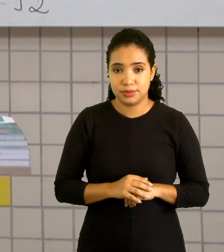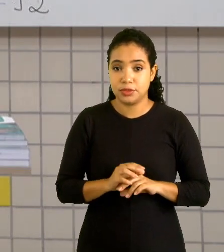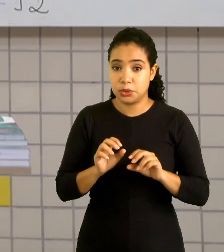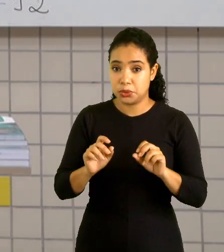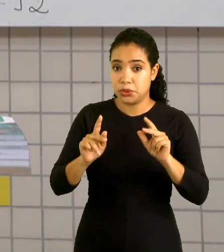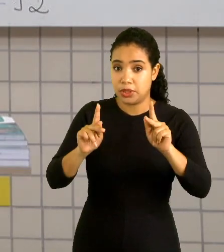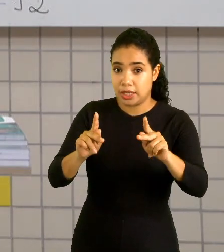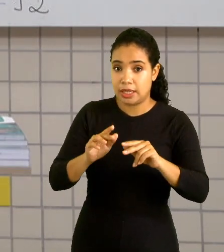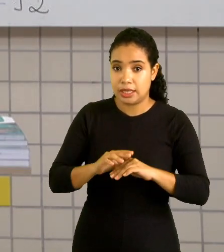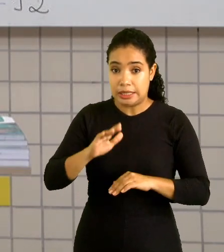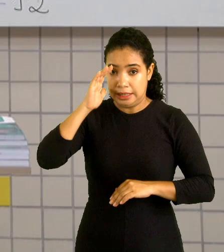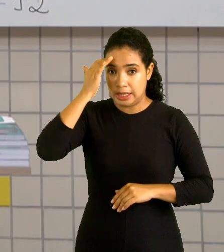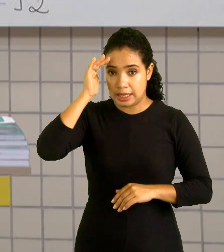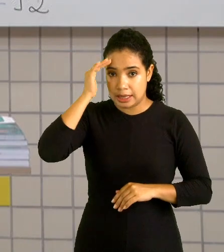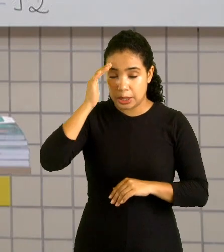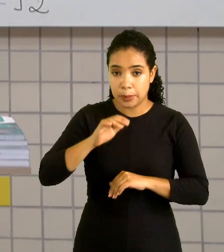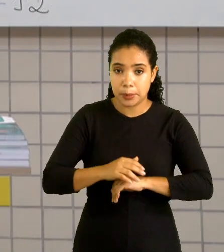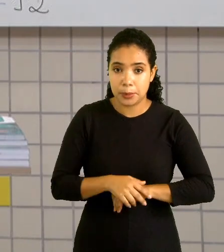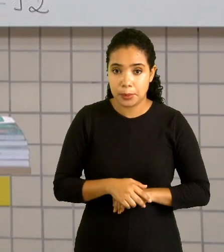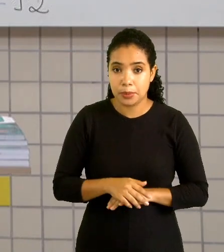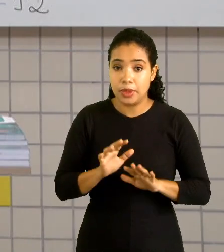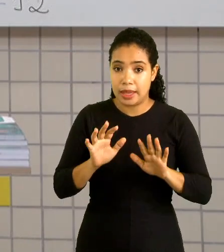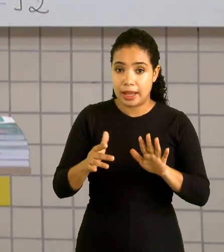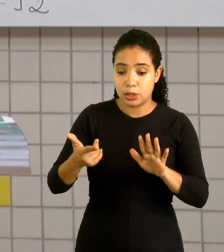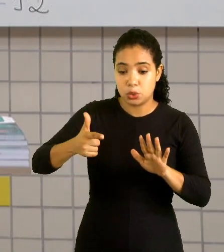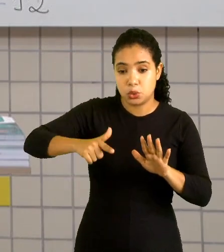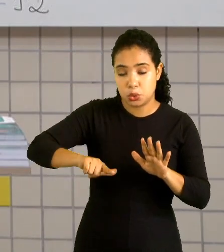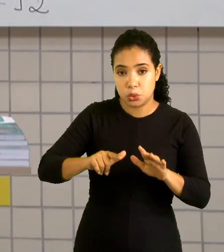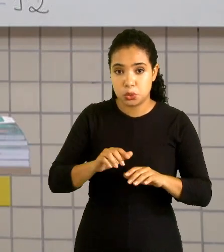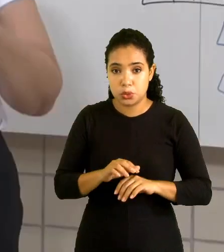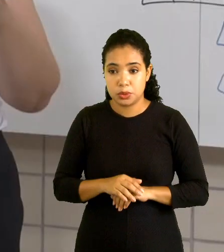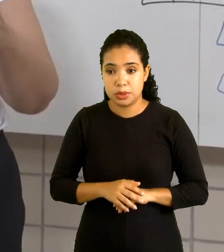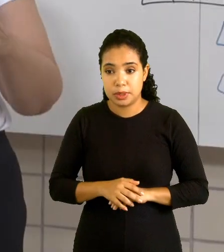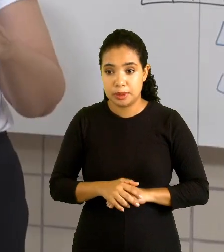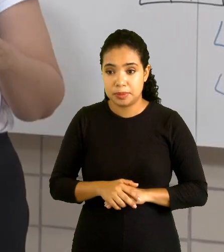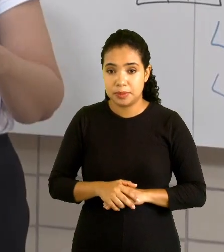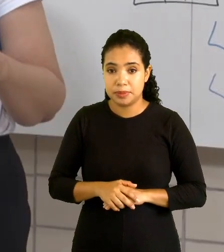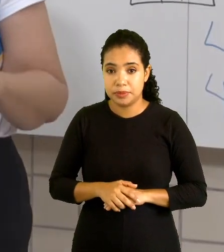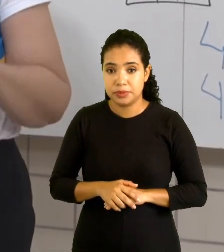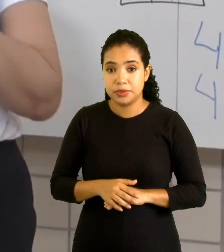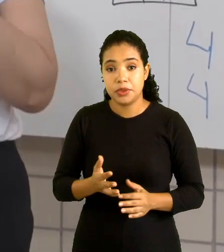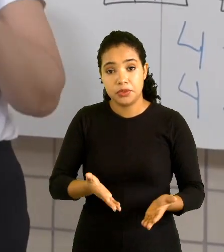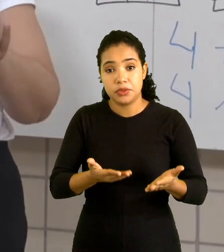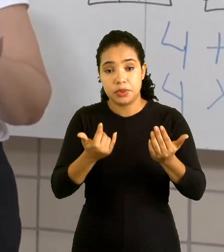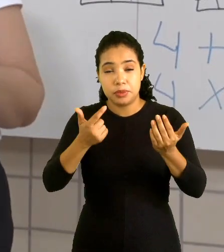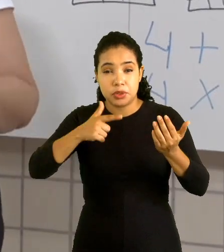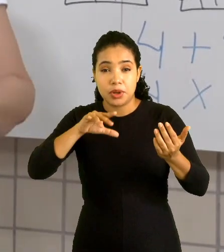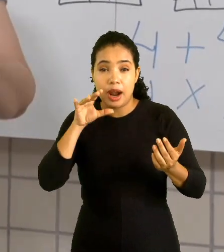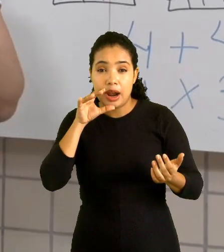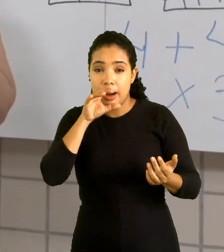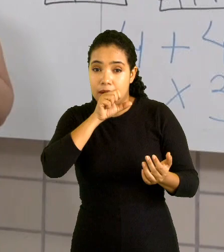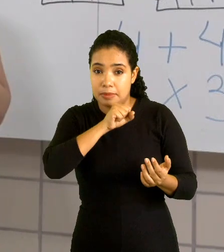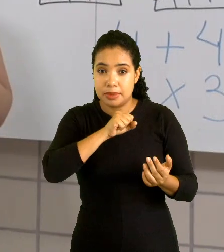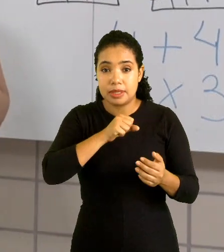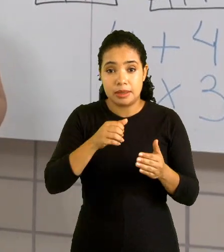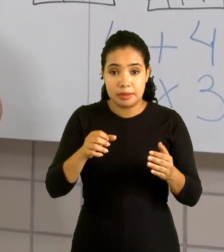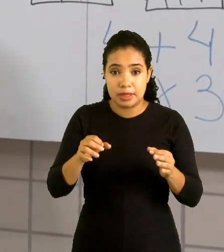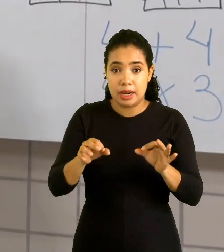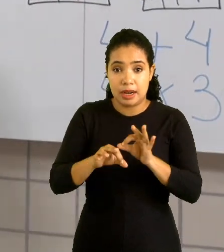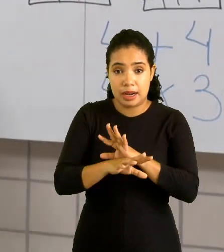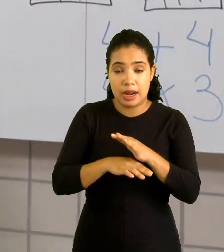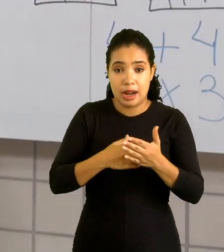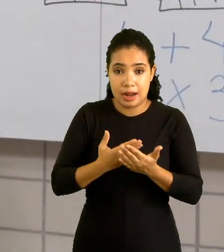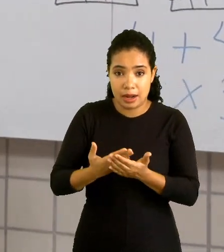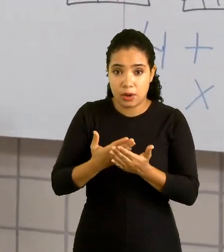ok? Ficou entendido? Quer que eu faça mais uma? Vamos fazer mais uma rapidinho para a gente terminar a nossa